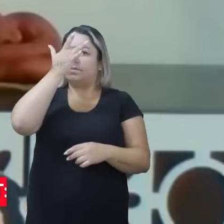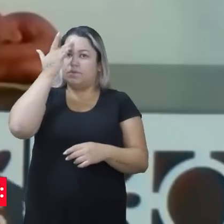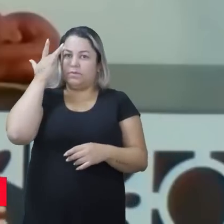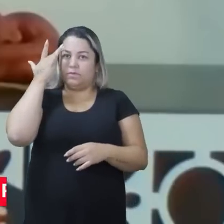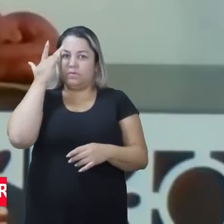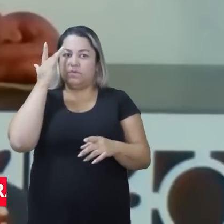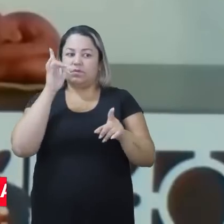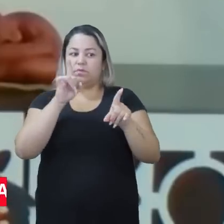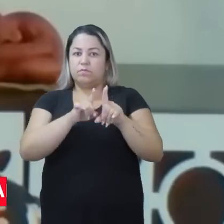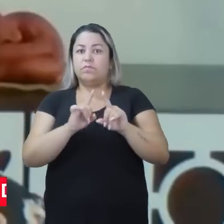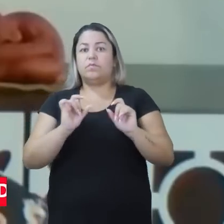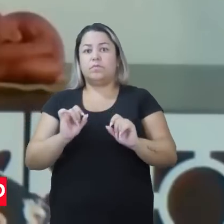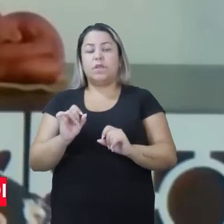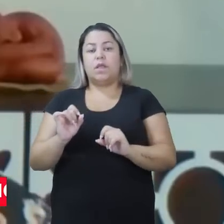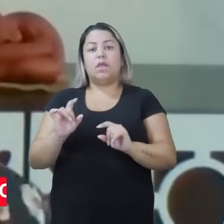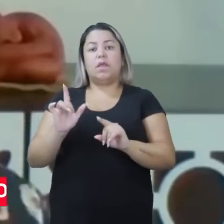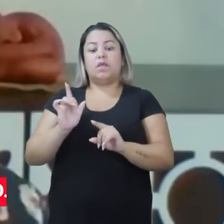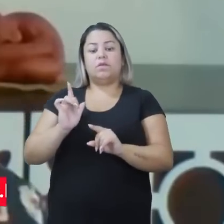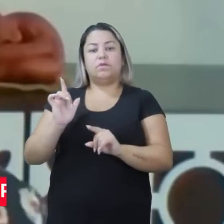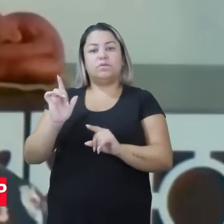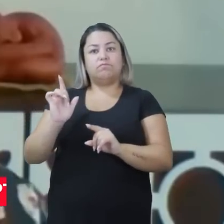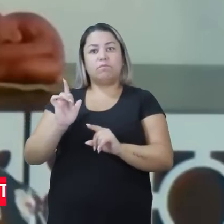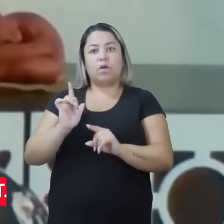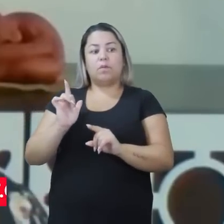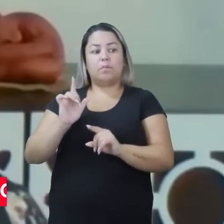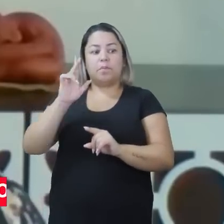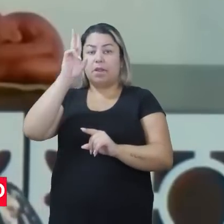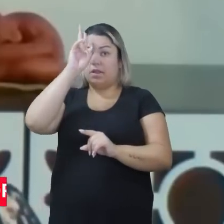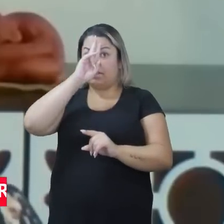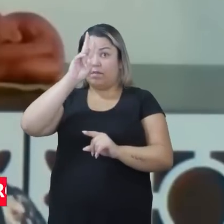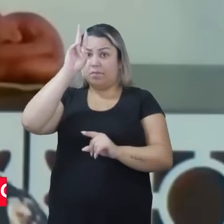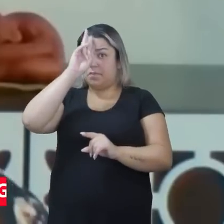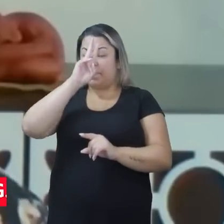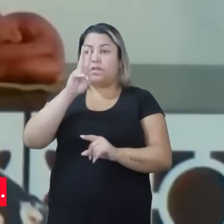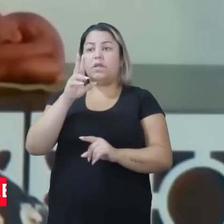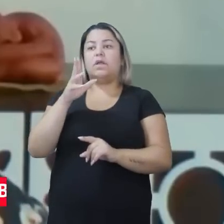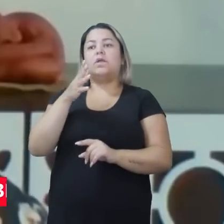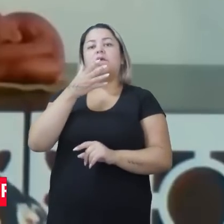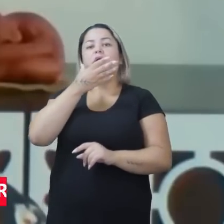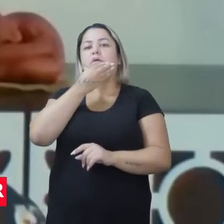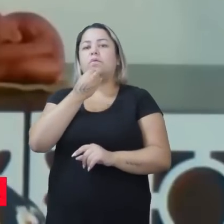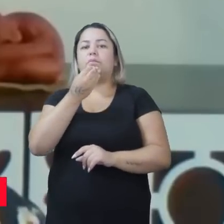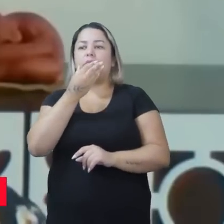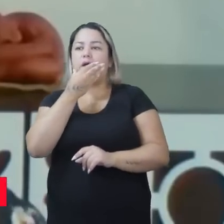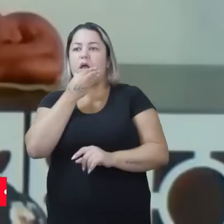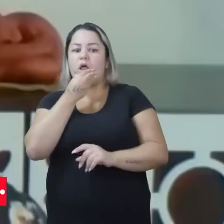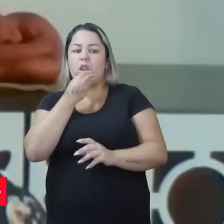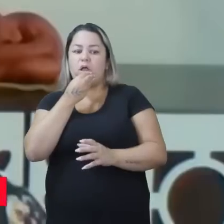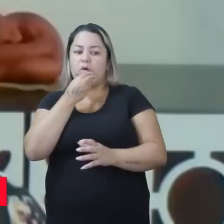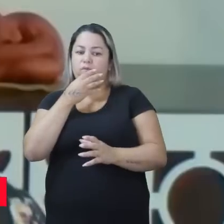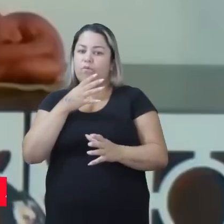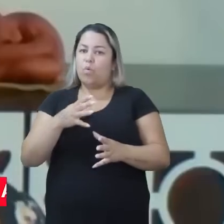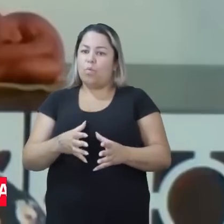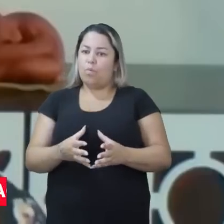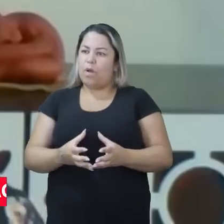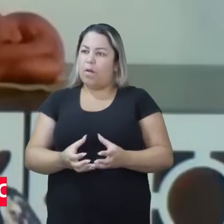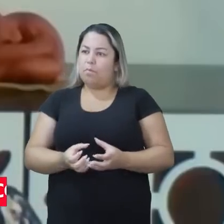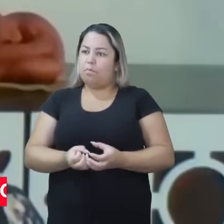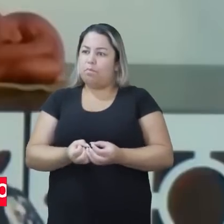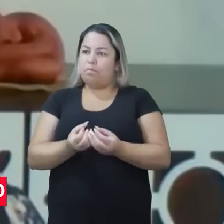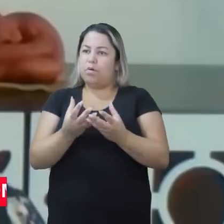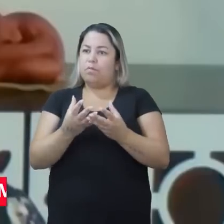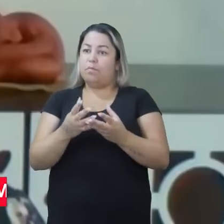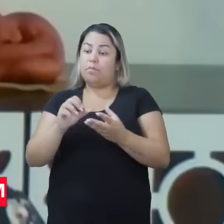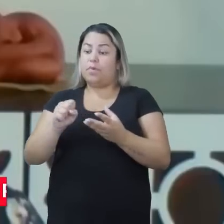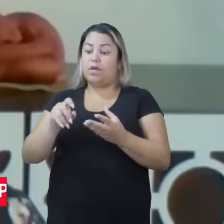completamente fanatizadas. Se a gente lembra daquele rapaz que levou uma bomba para frente do Supremo Tribunal